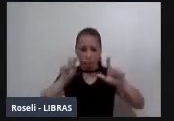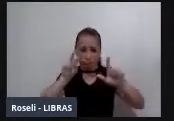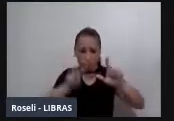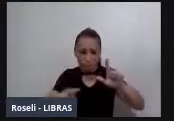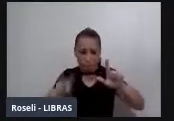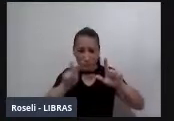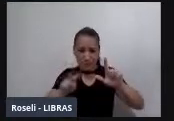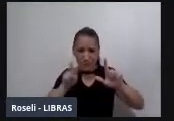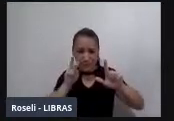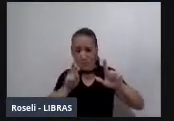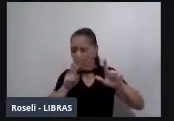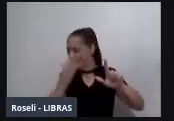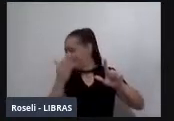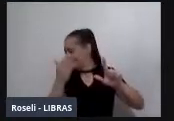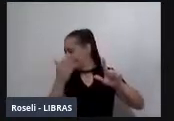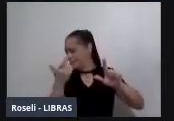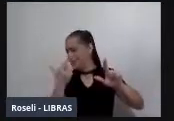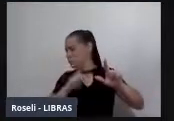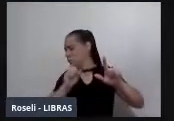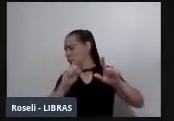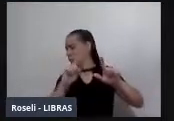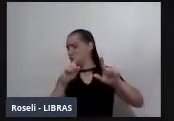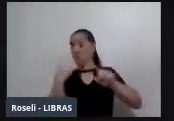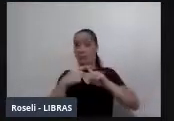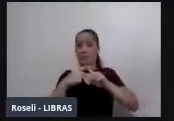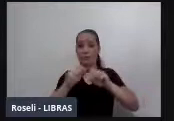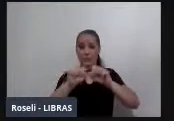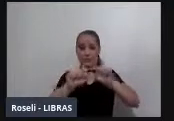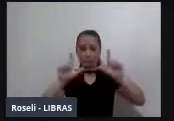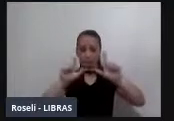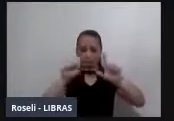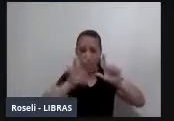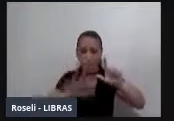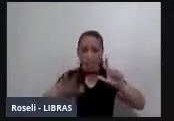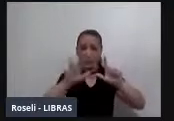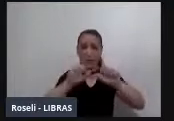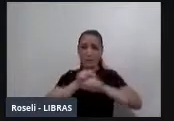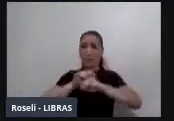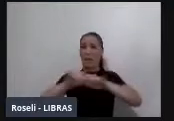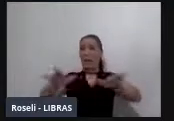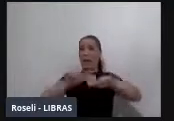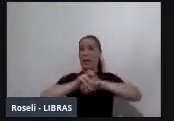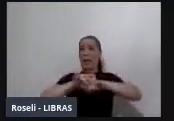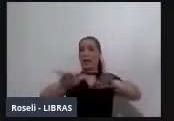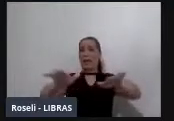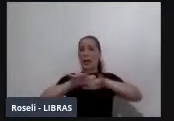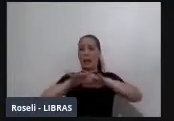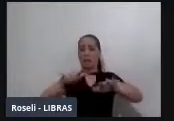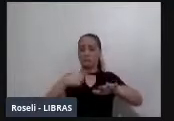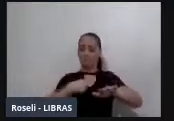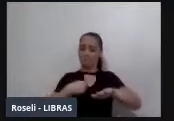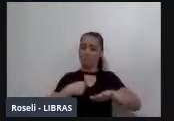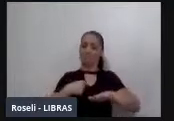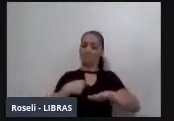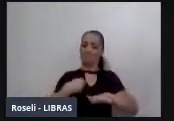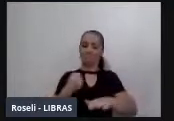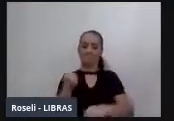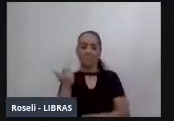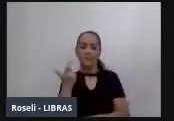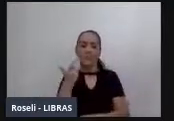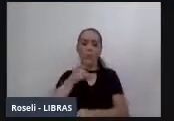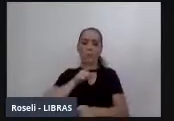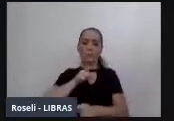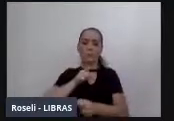difícil, porque foi uma imagem que circulou muito, né? E aí eu comecei a superar essa